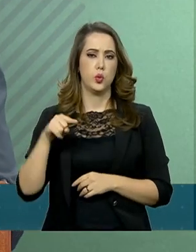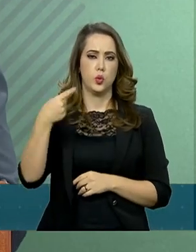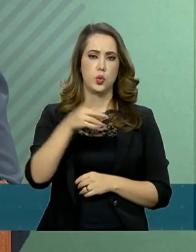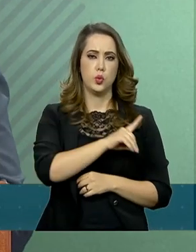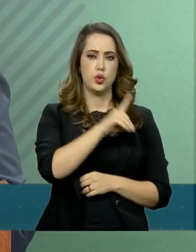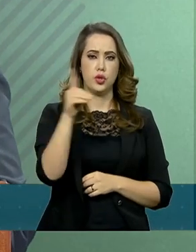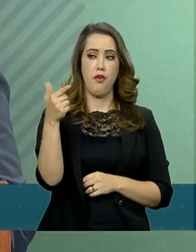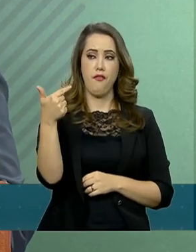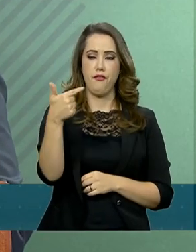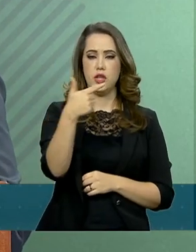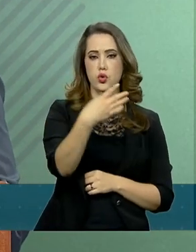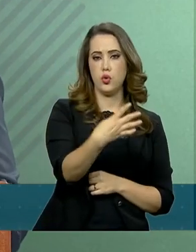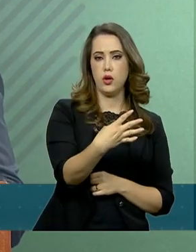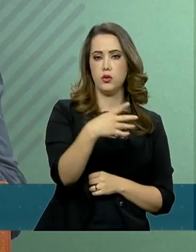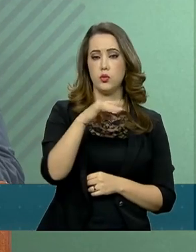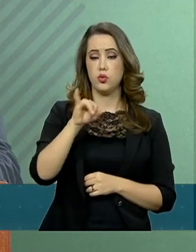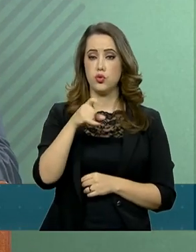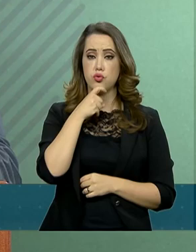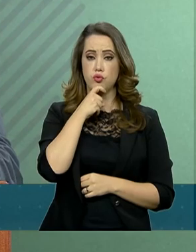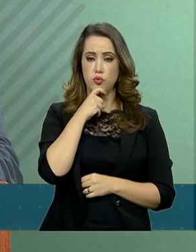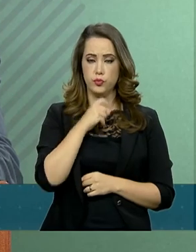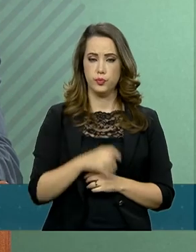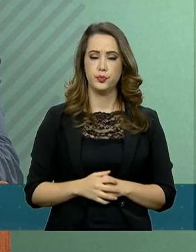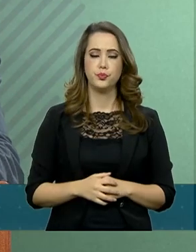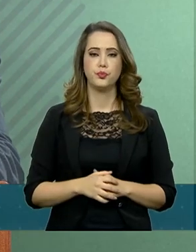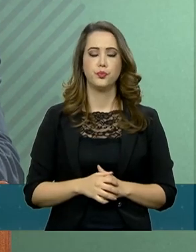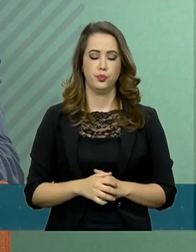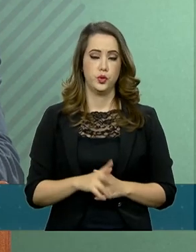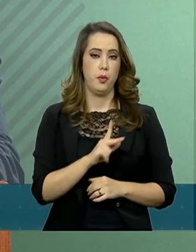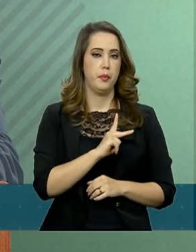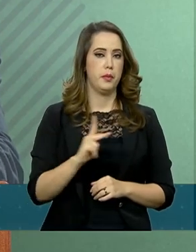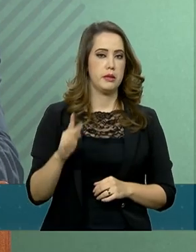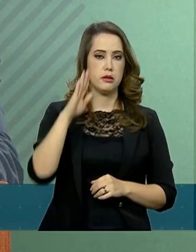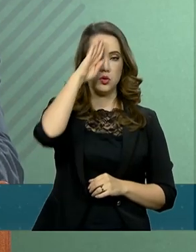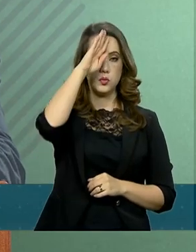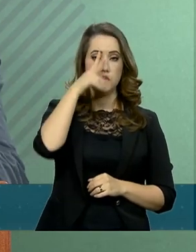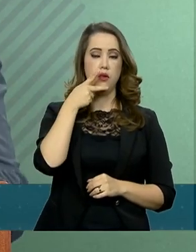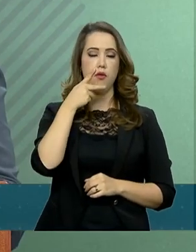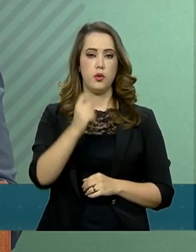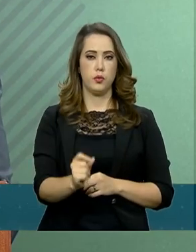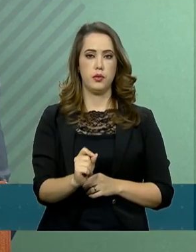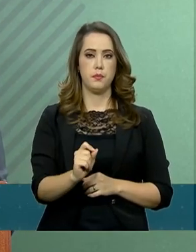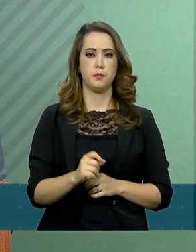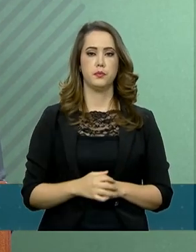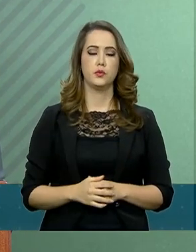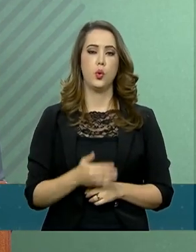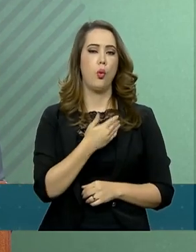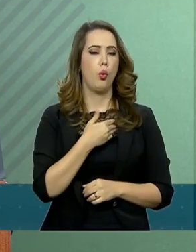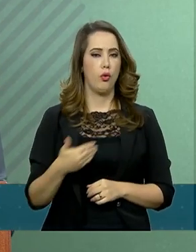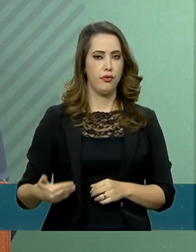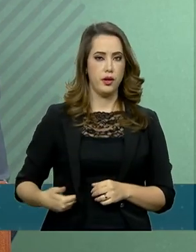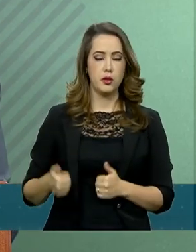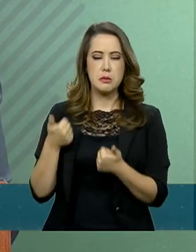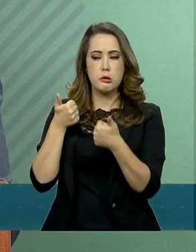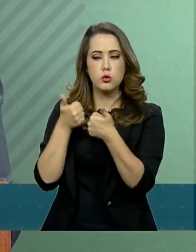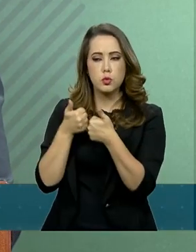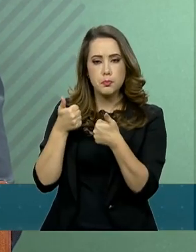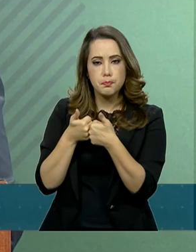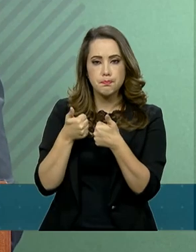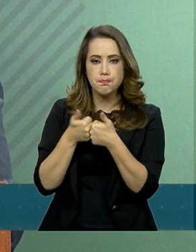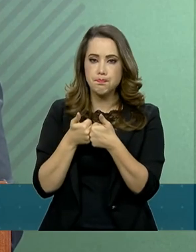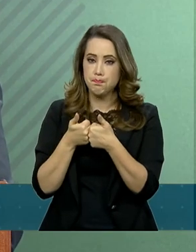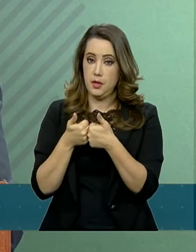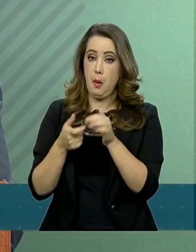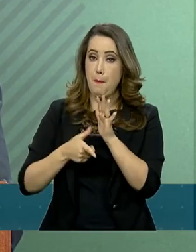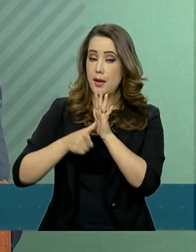dia 24 de julho segundo o presidente o governo tem acompanhado a situação para se